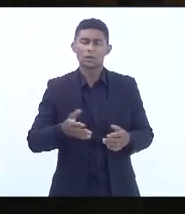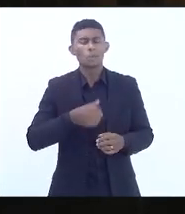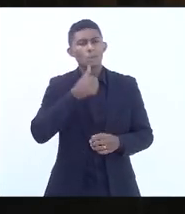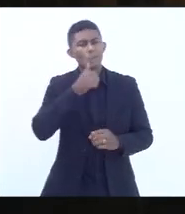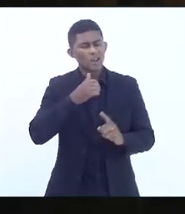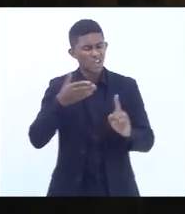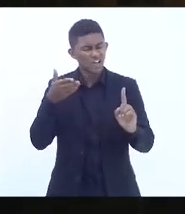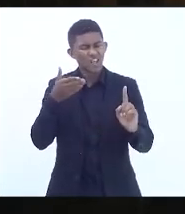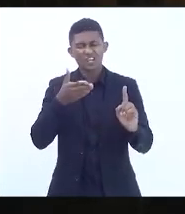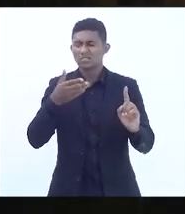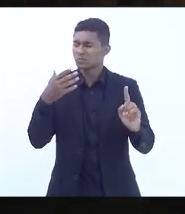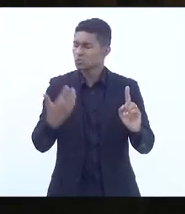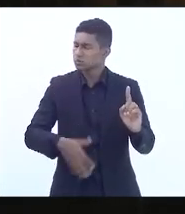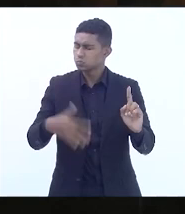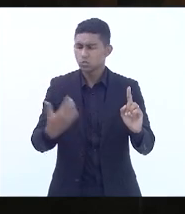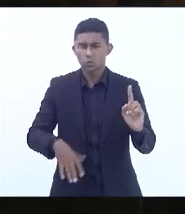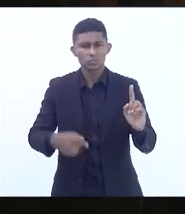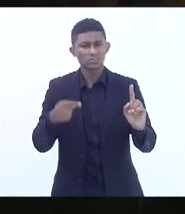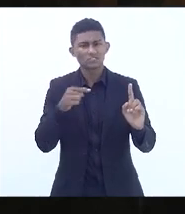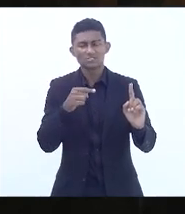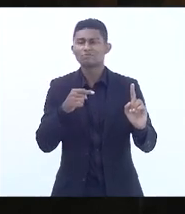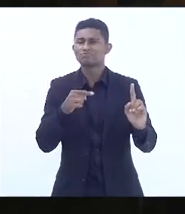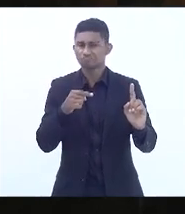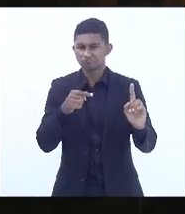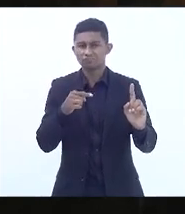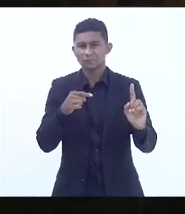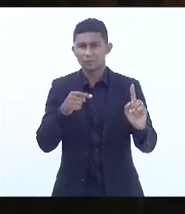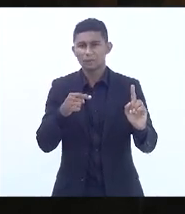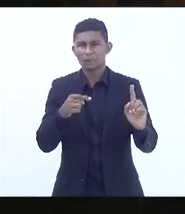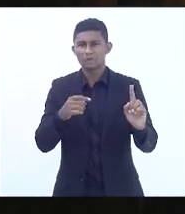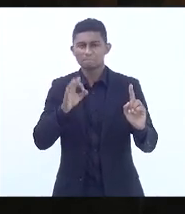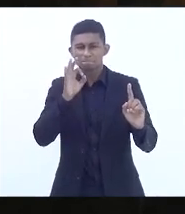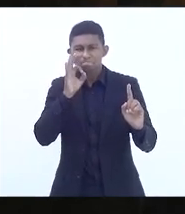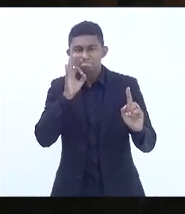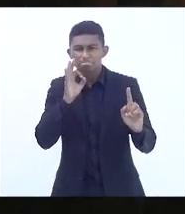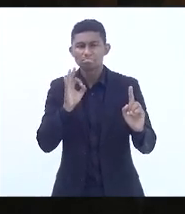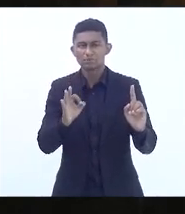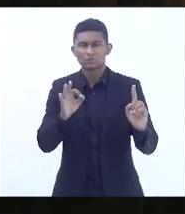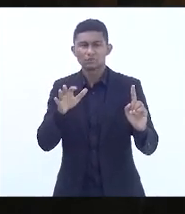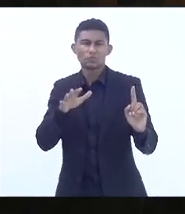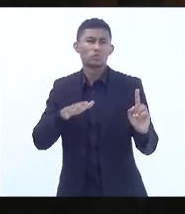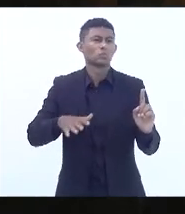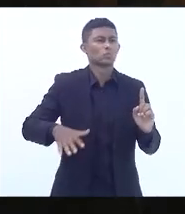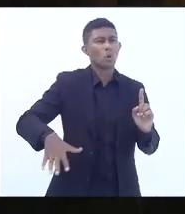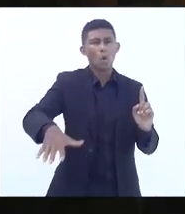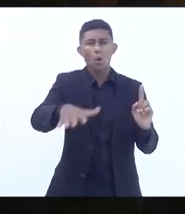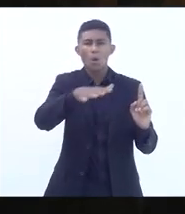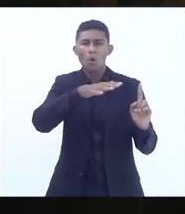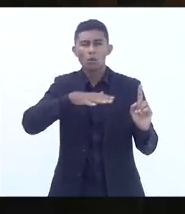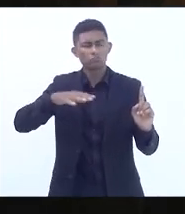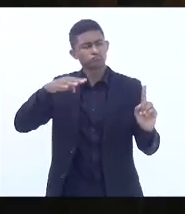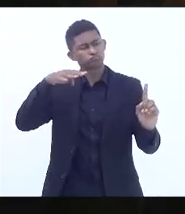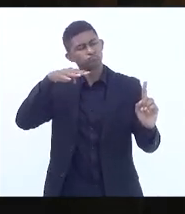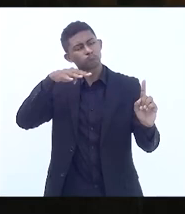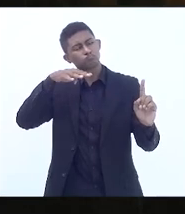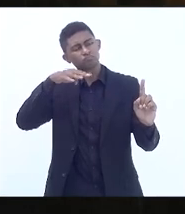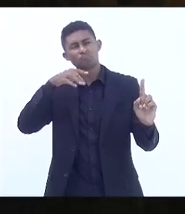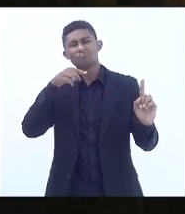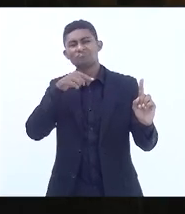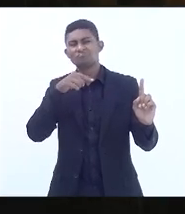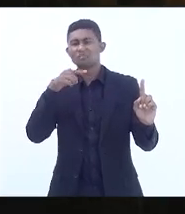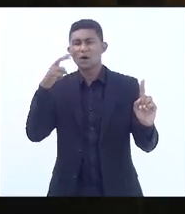notável, né, que marca de forma profunda como a